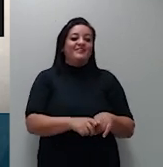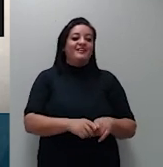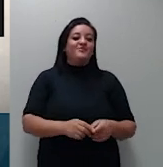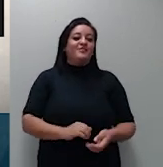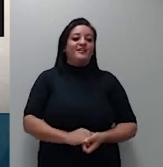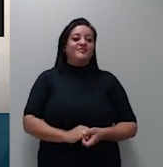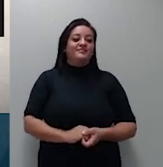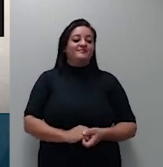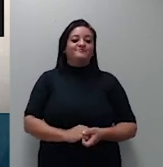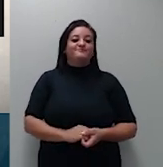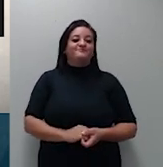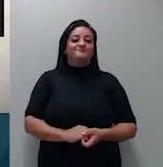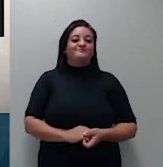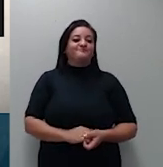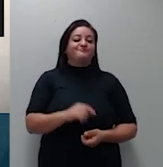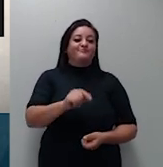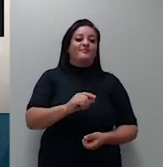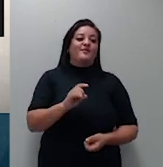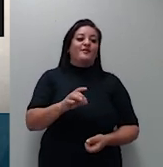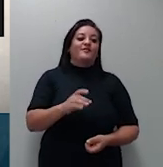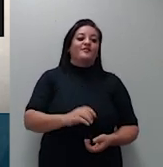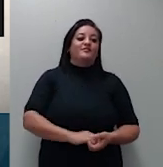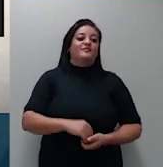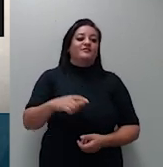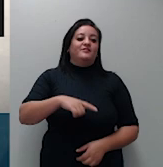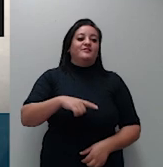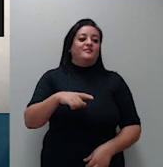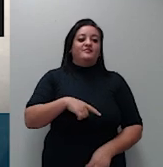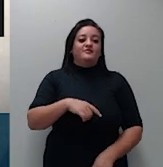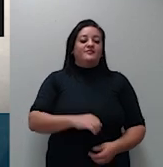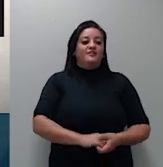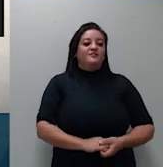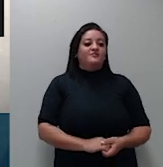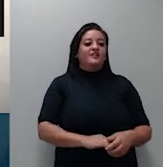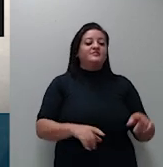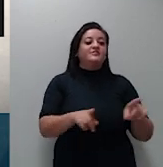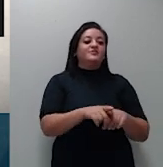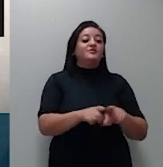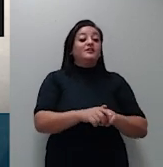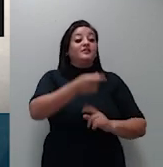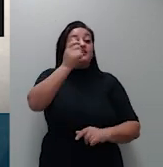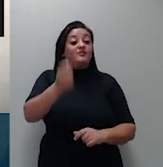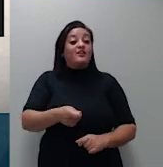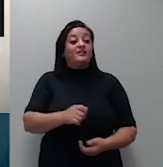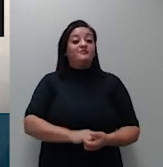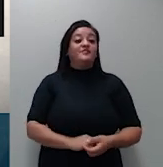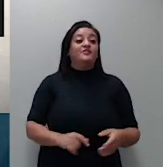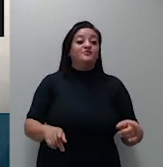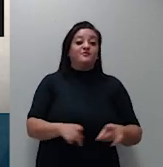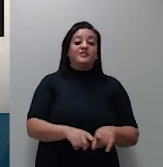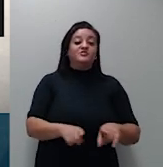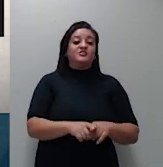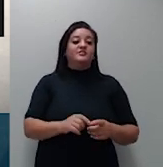aqui eu só tô apoiando como fez a sentença inicial para